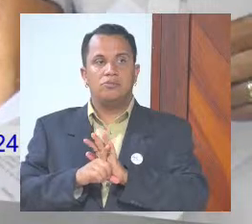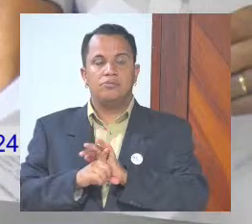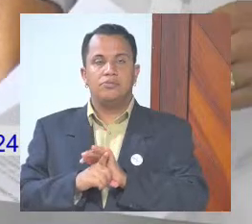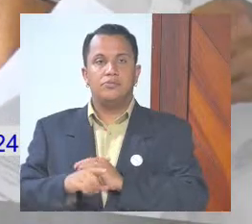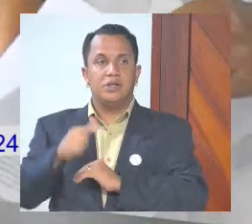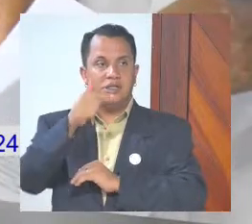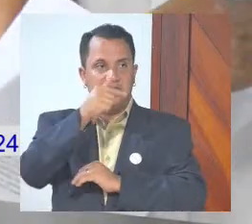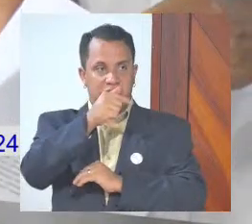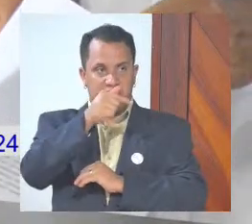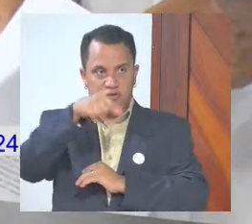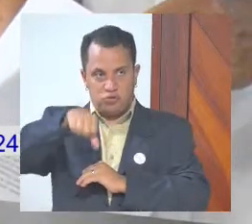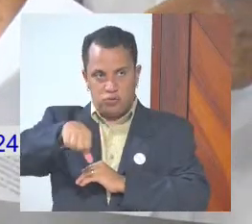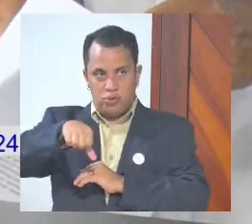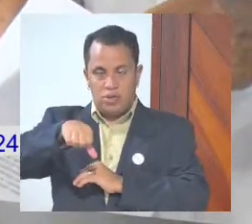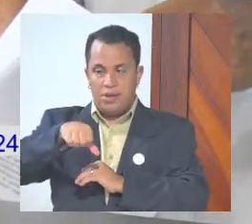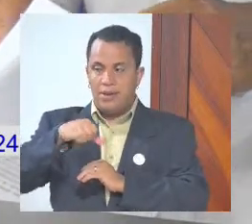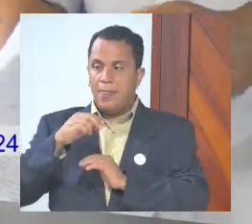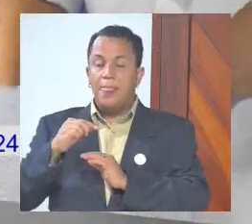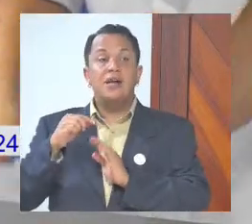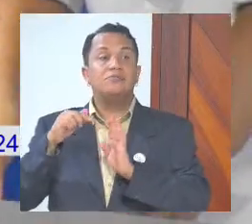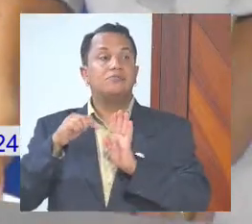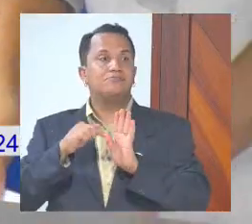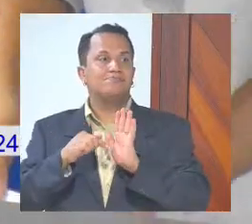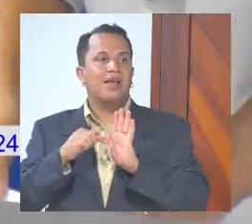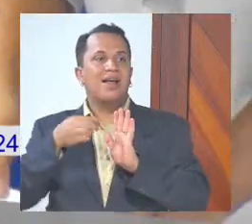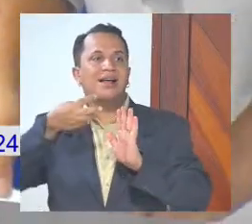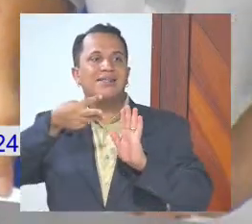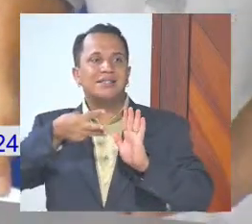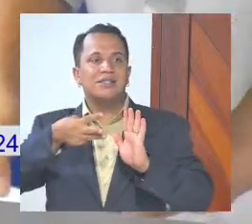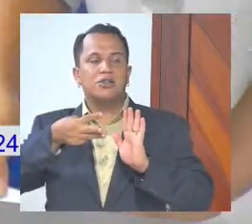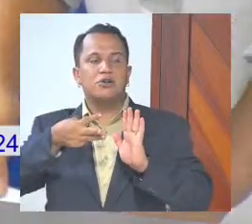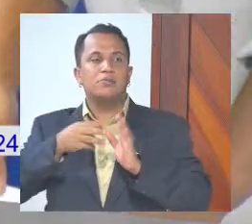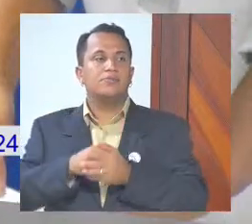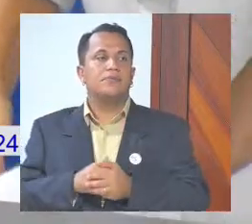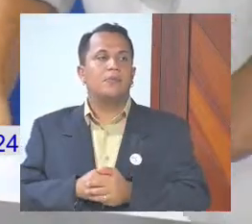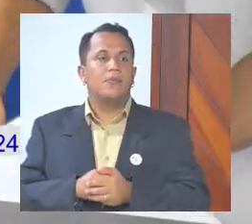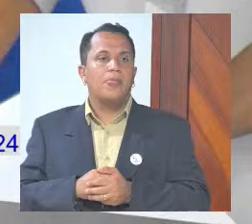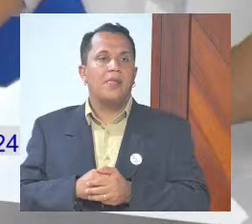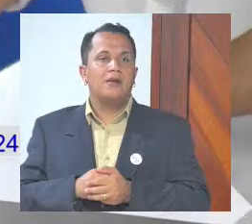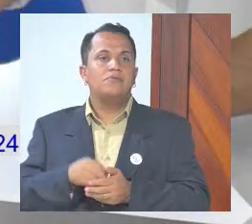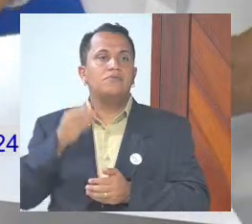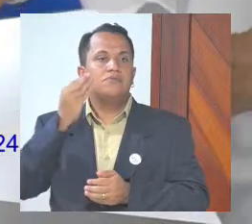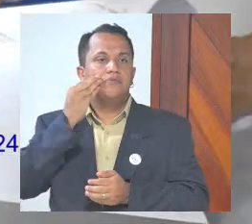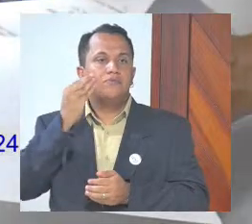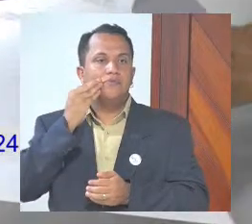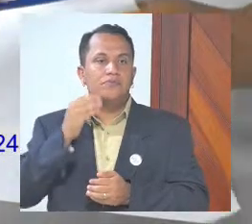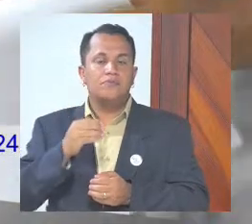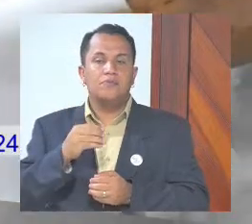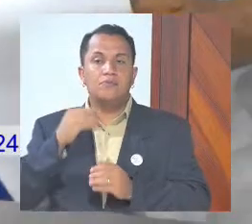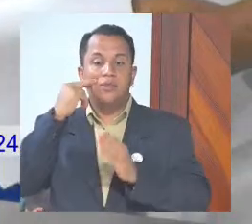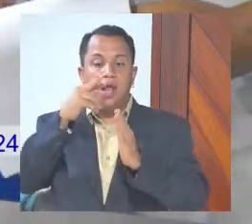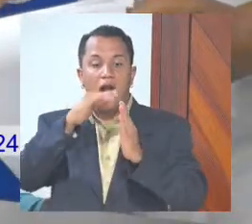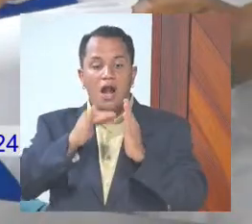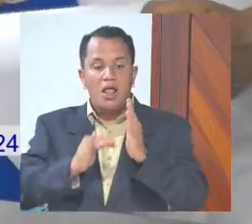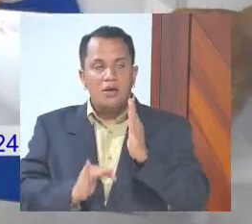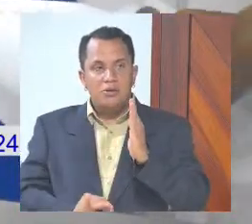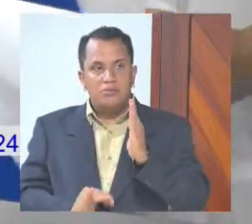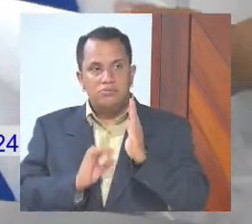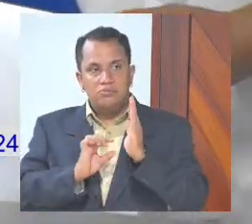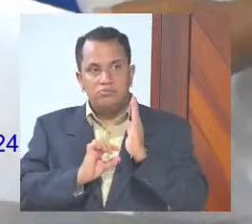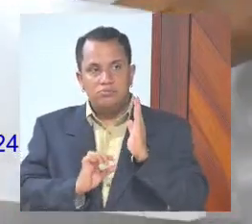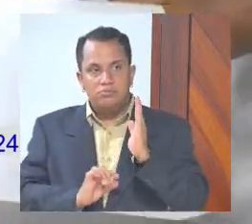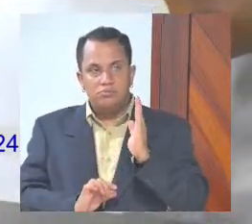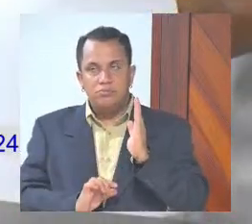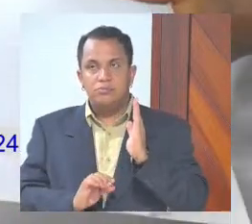artigo 79, inciso 3º da Lei Orgânica deste município, remete à apreciação desta augusta